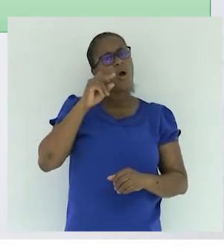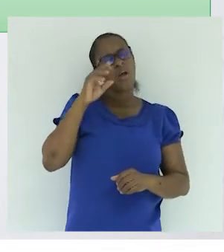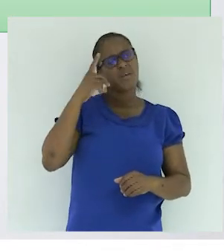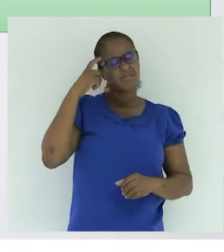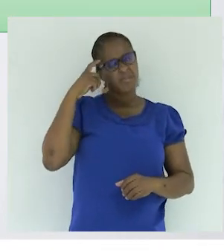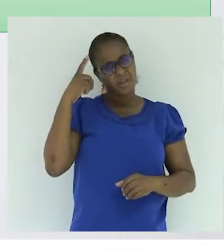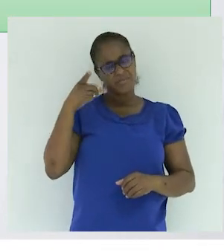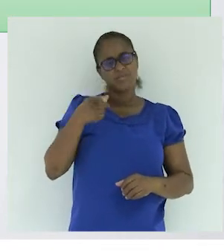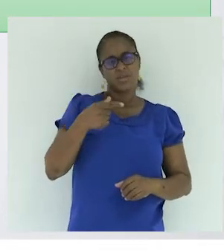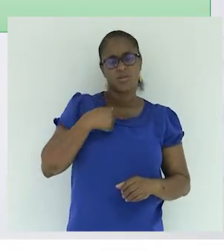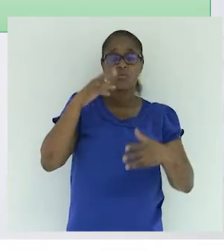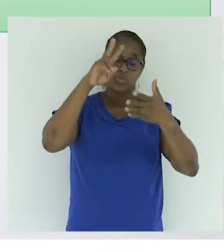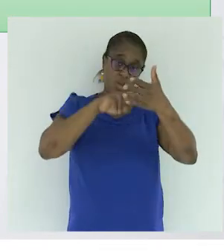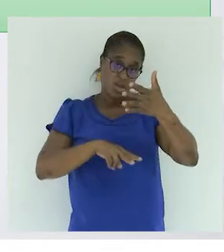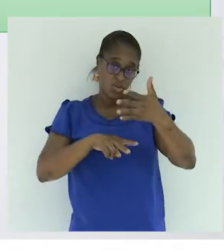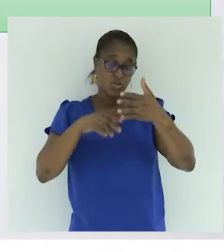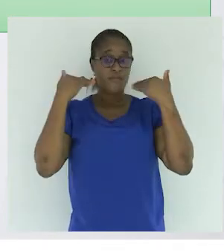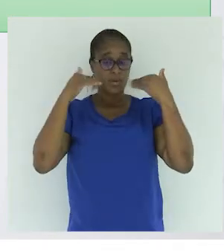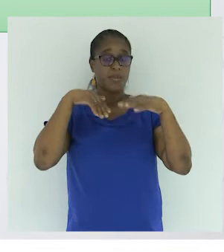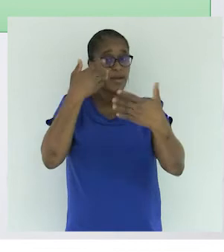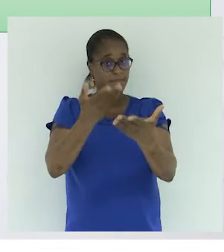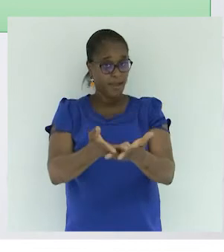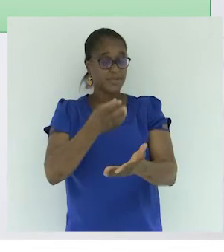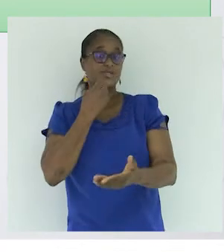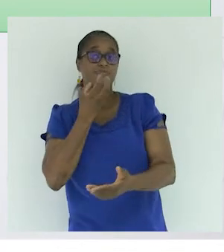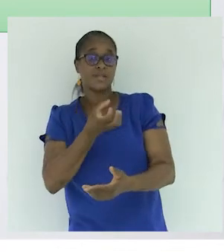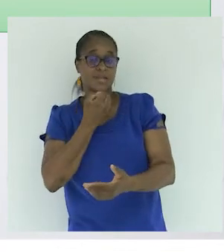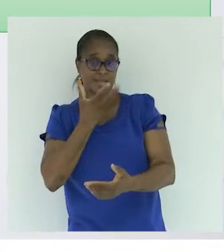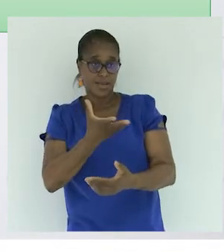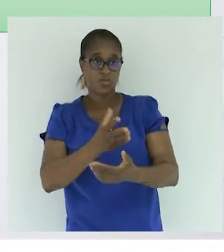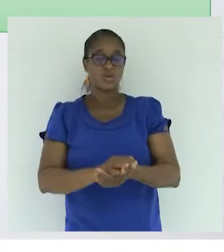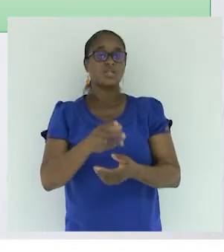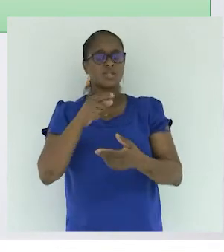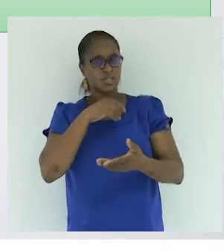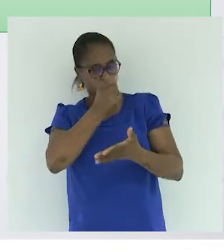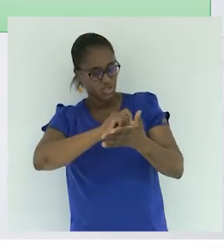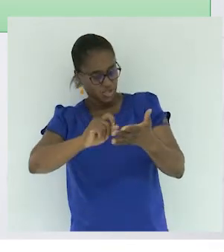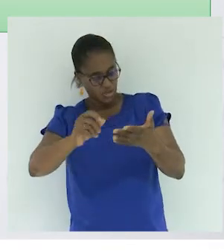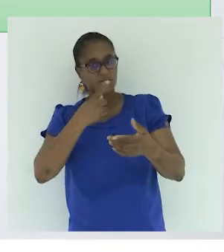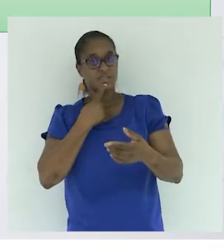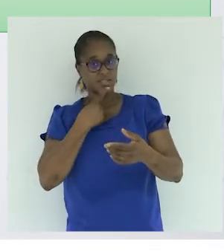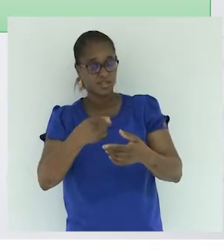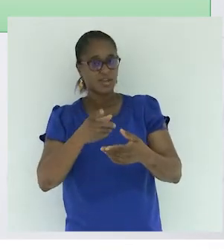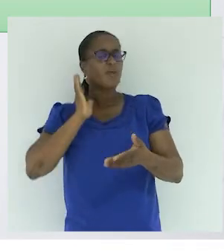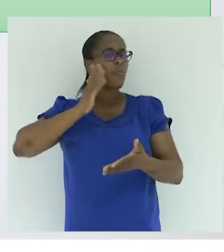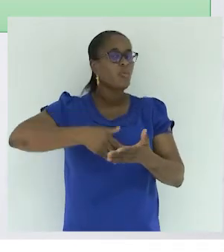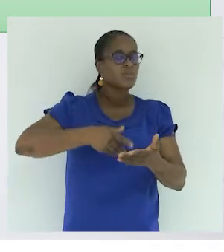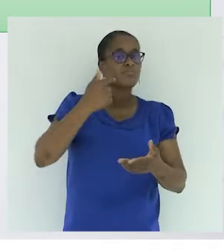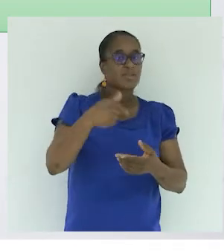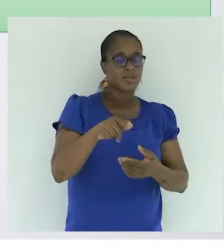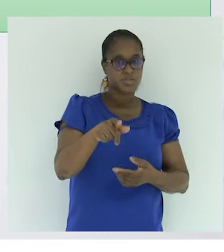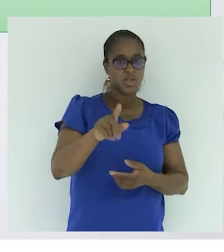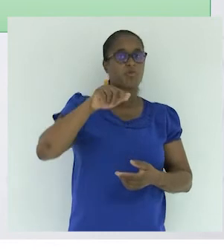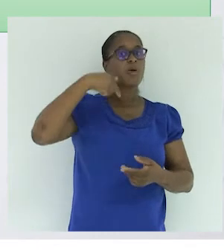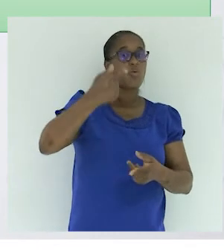o texto informativo é para dar explicações e descrições, certo? E por último temos